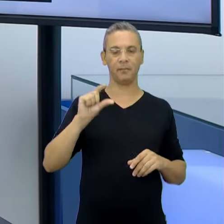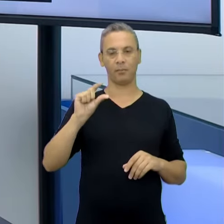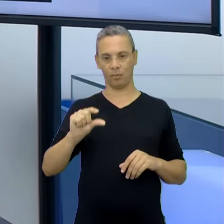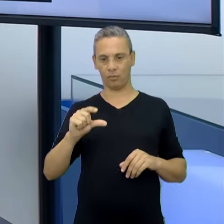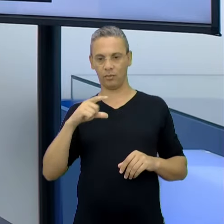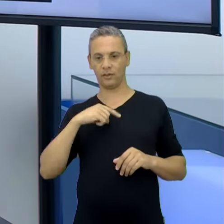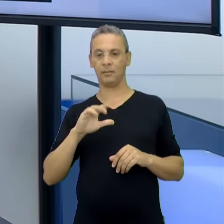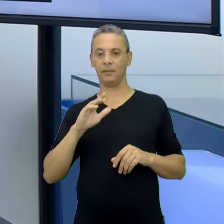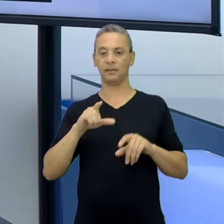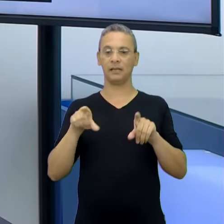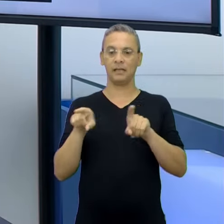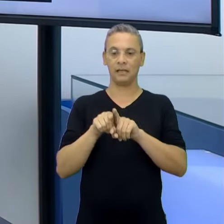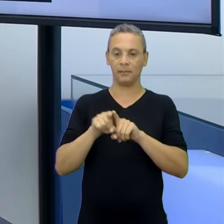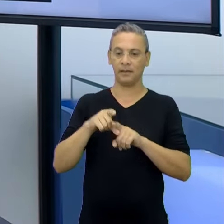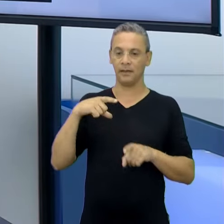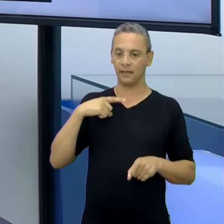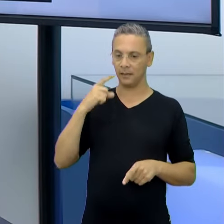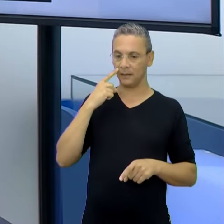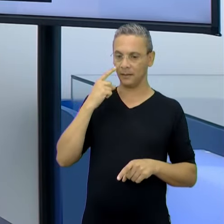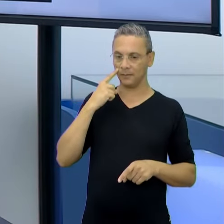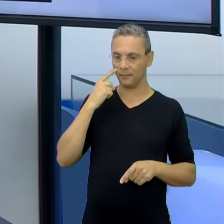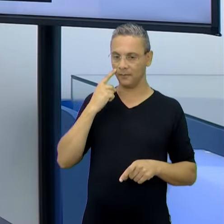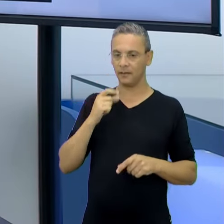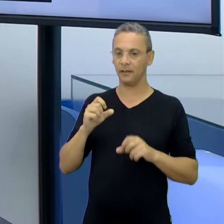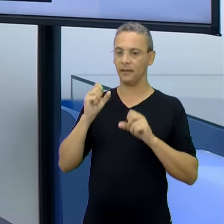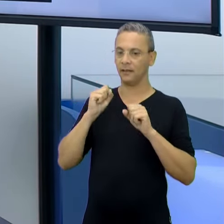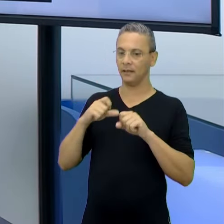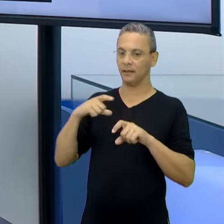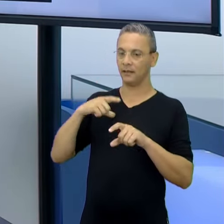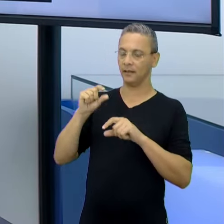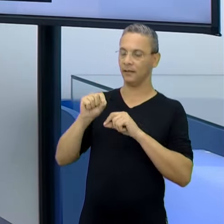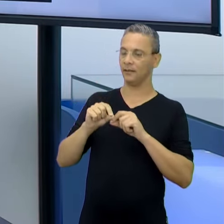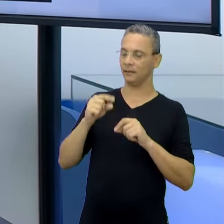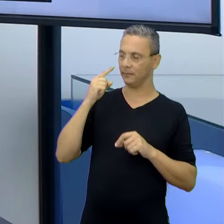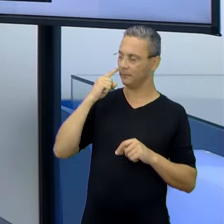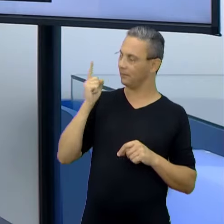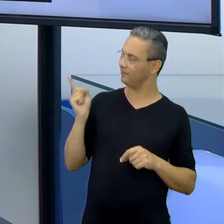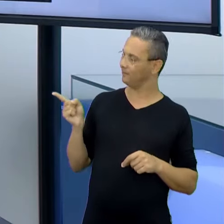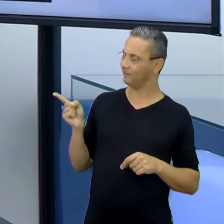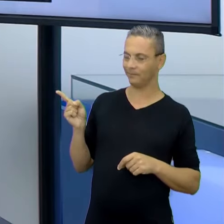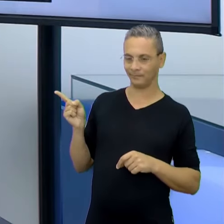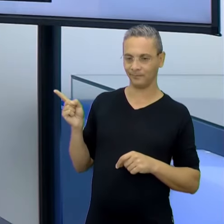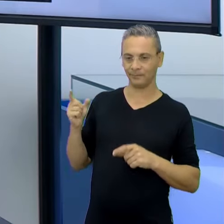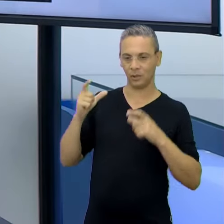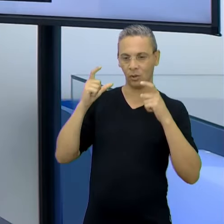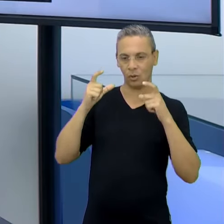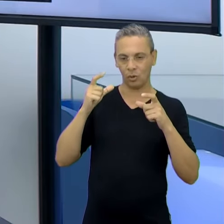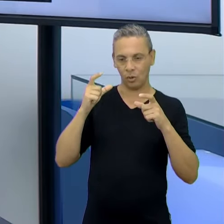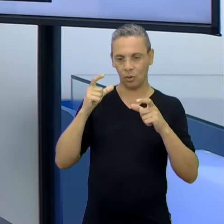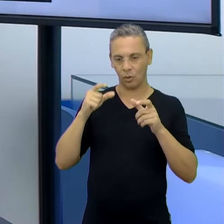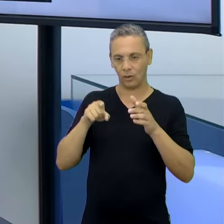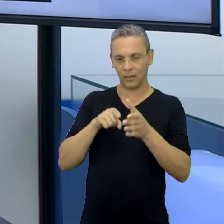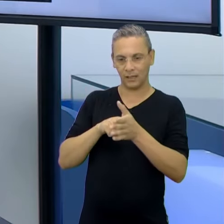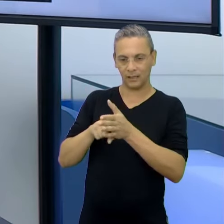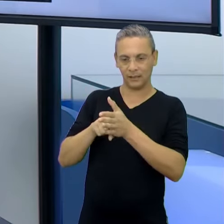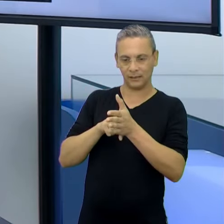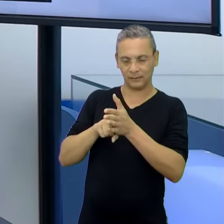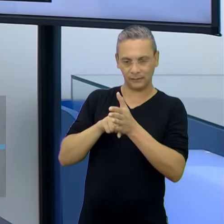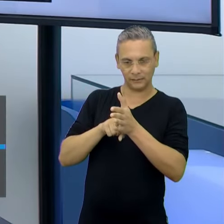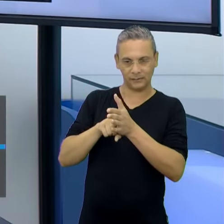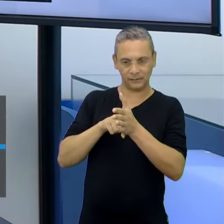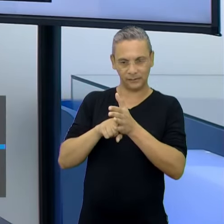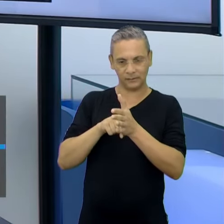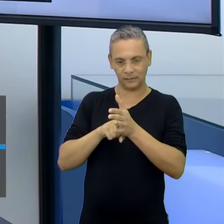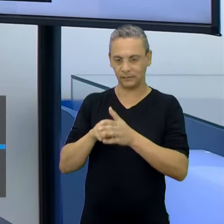baixa. Mas aqui, ó, nesse ponto, você tem aqui como mudar o tipo de lâmpada para a